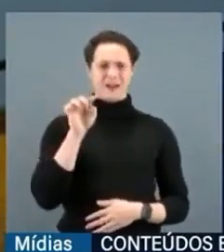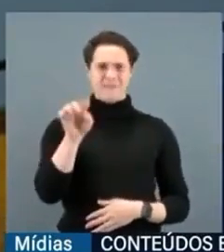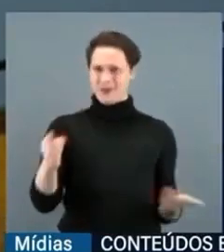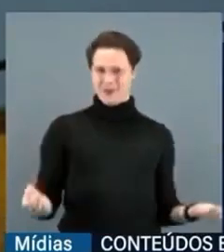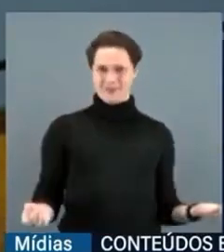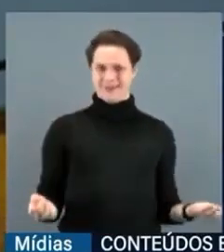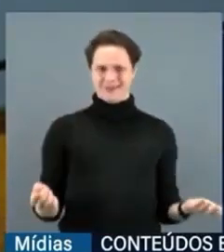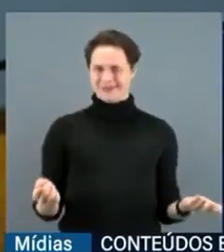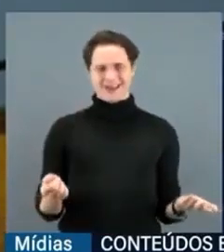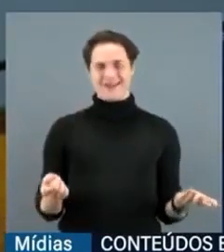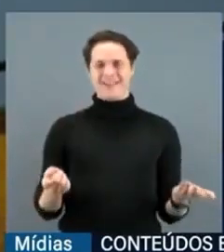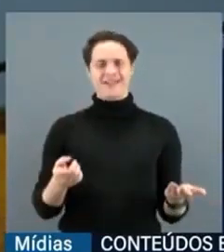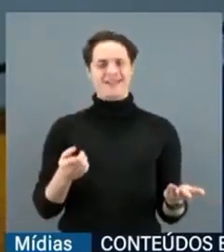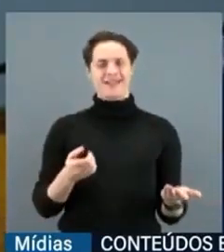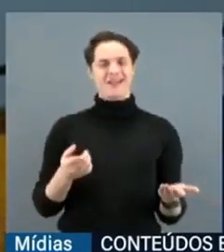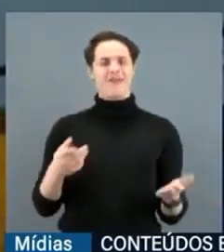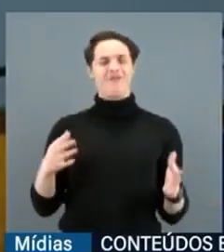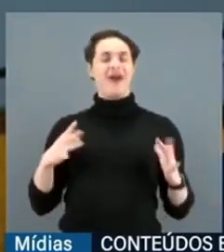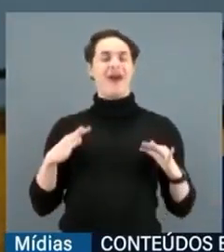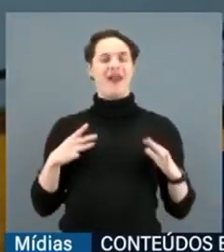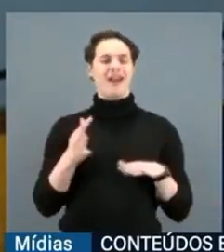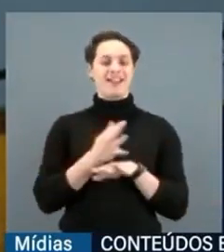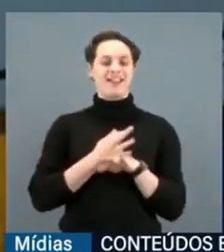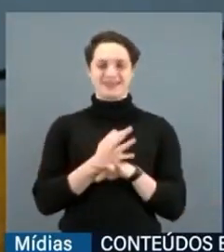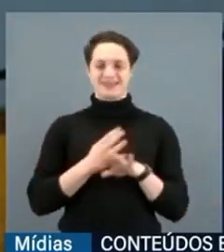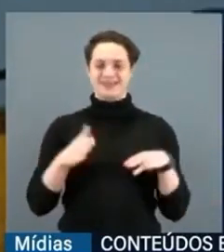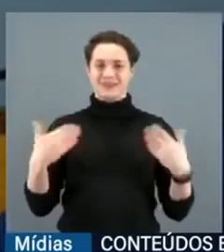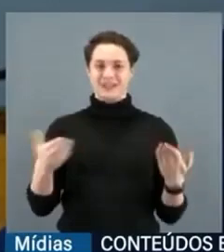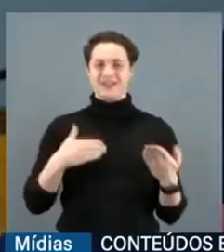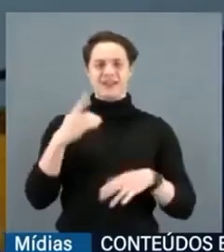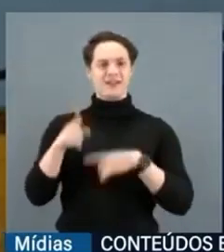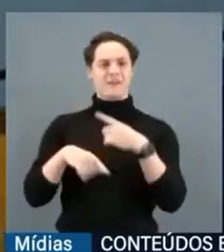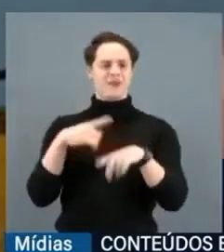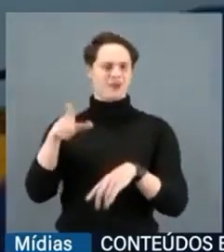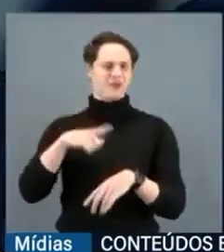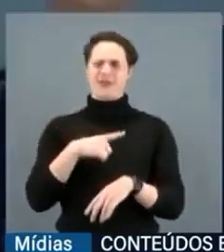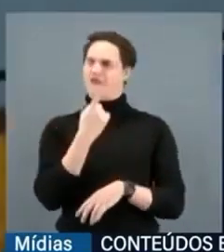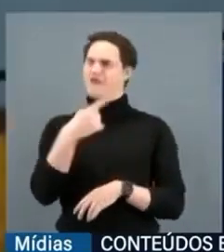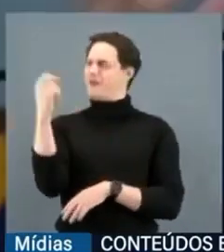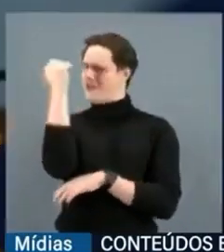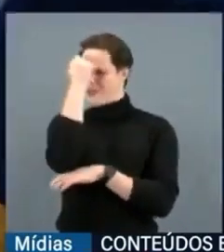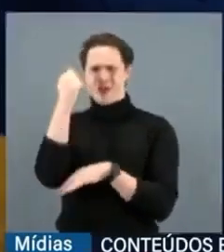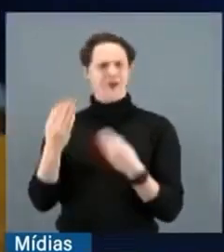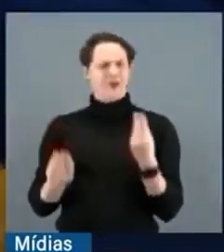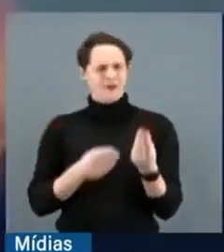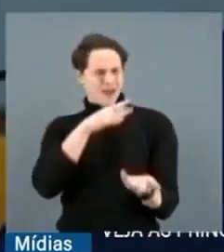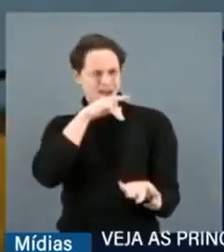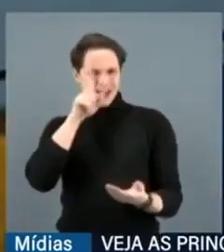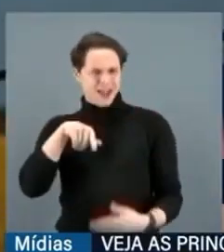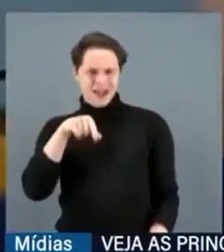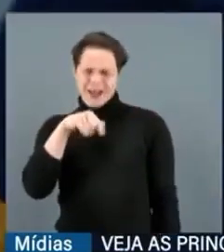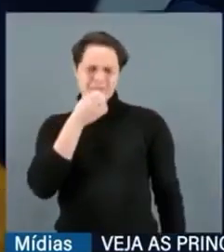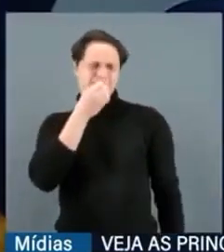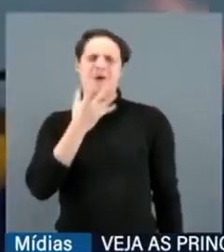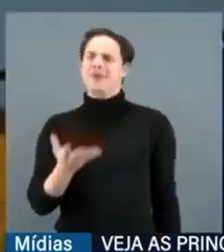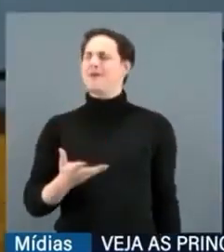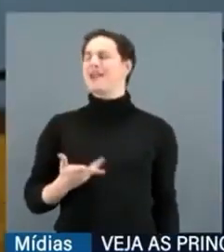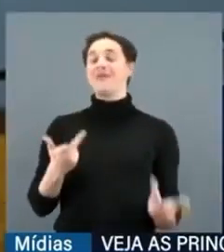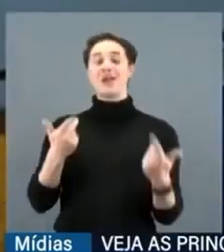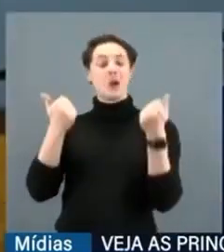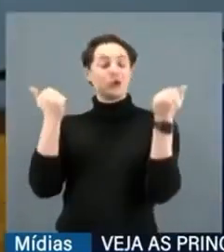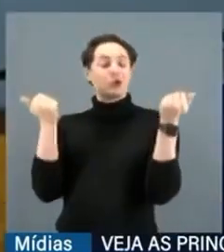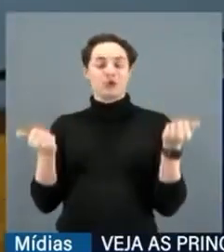agora nós estamos entrando de recesso, inclusive tem até polícia em navio, dançando forró. Como é que isso aqui é ruim? Isso aqui é bom demais. Isso aqui é uma